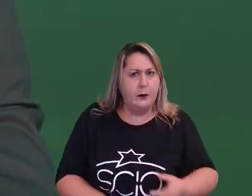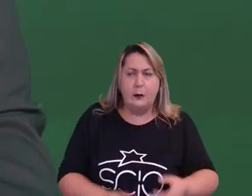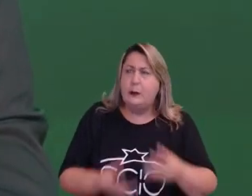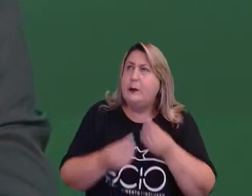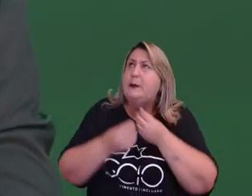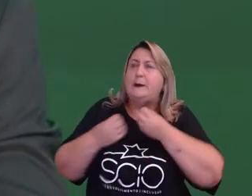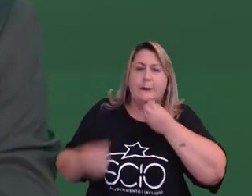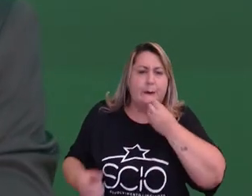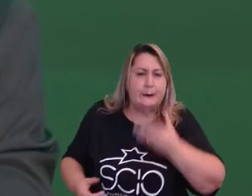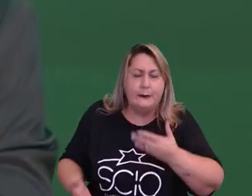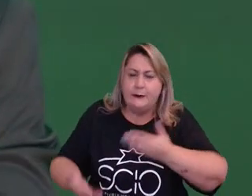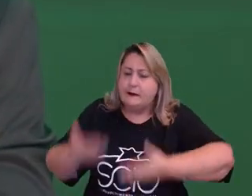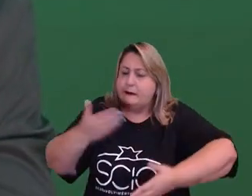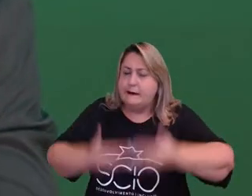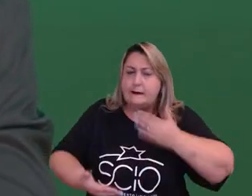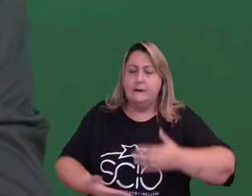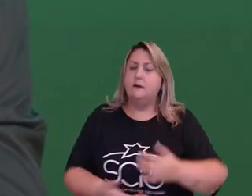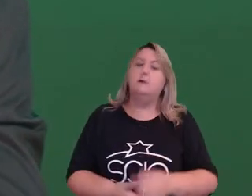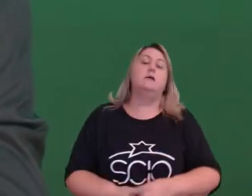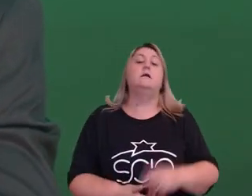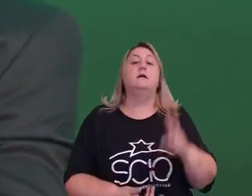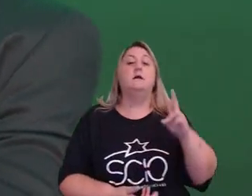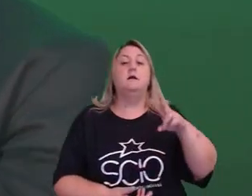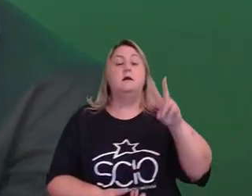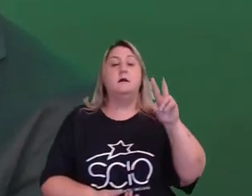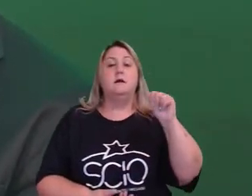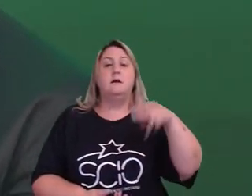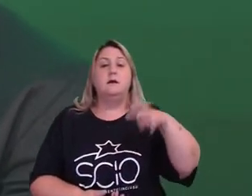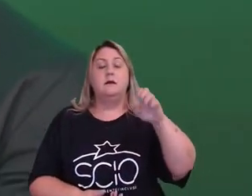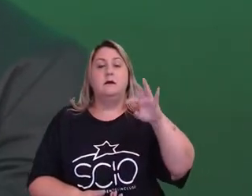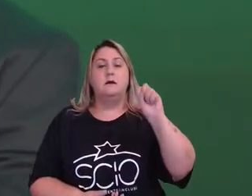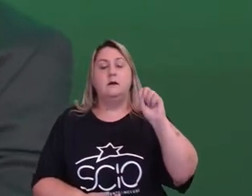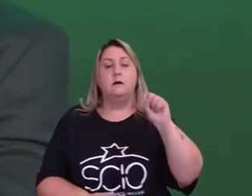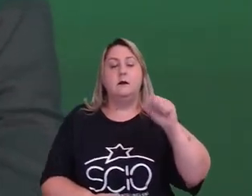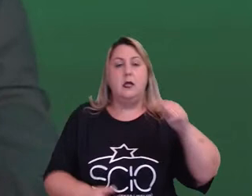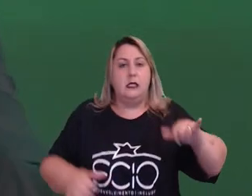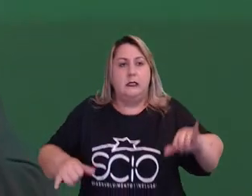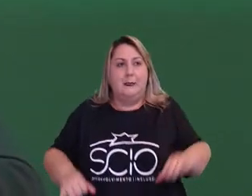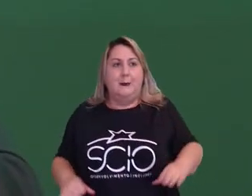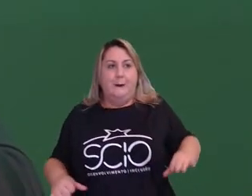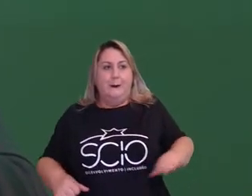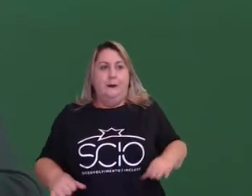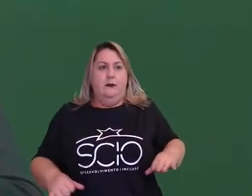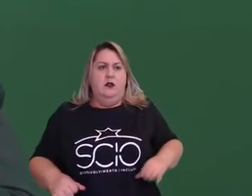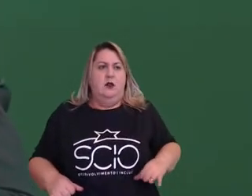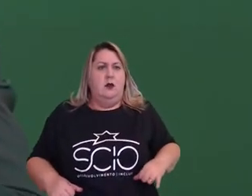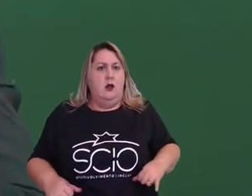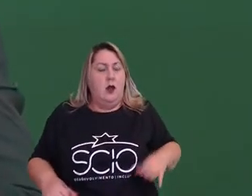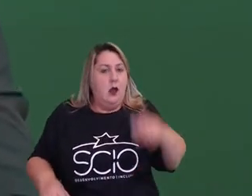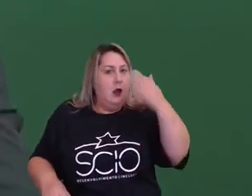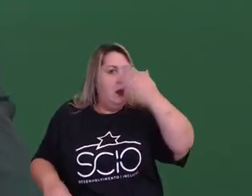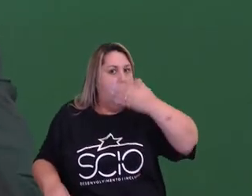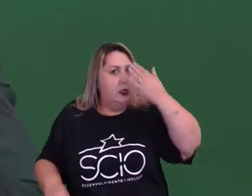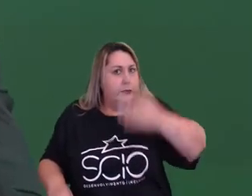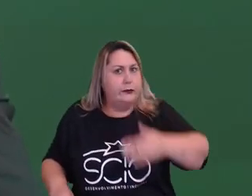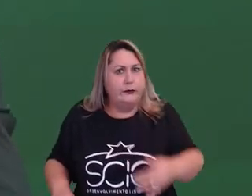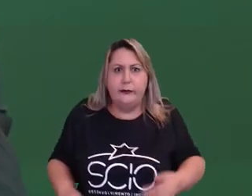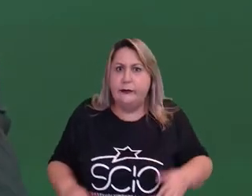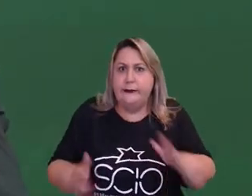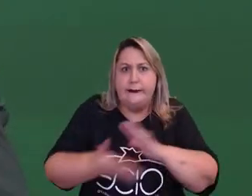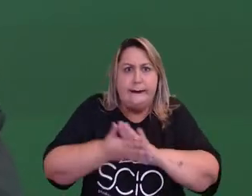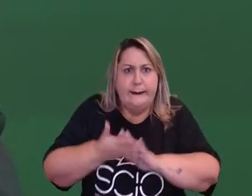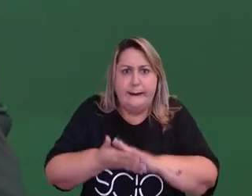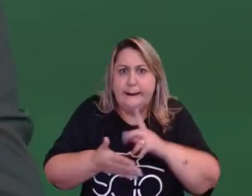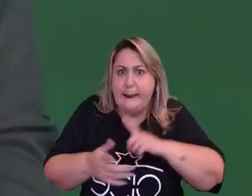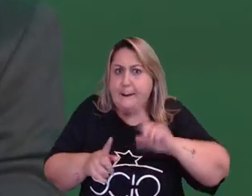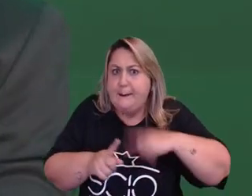Márcio, dá feedback aí, deixa eu ver como é que vocês estão, a Vanessa falou assim, aô, sofrência, você não viu nada, Vanessa, vai ter muita